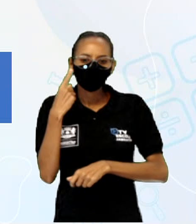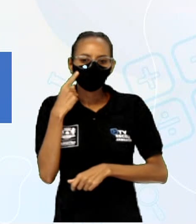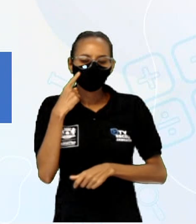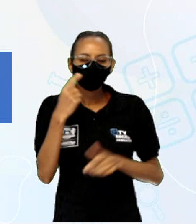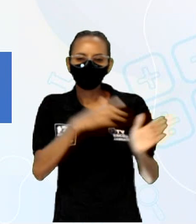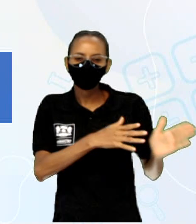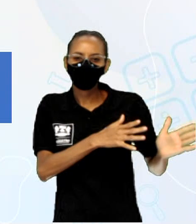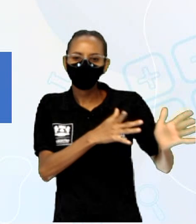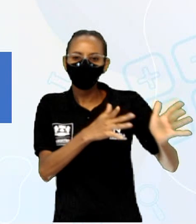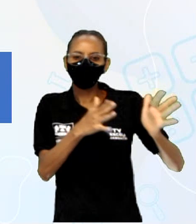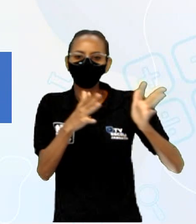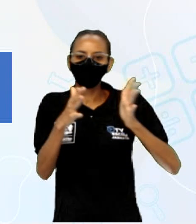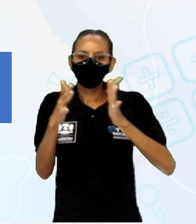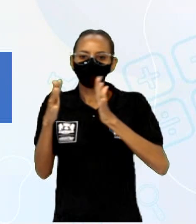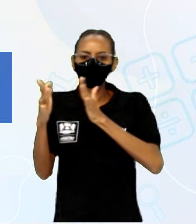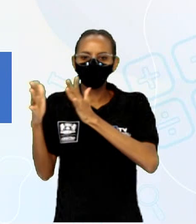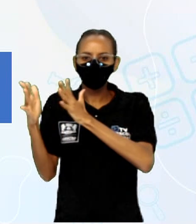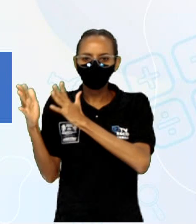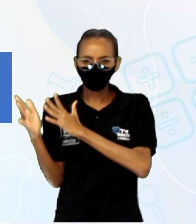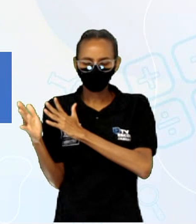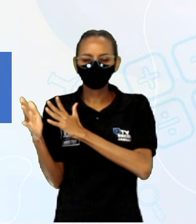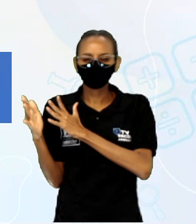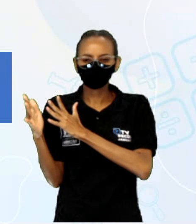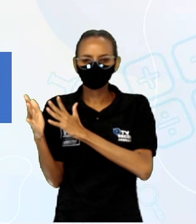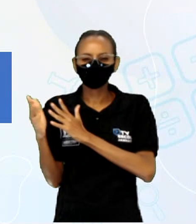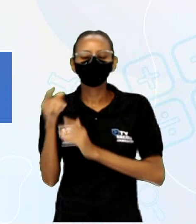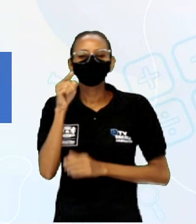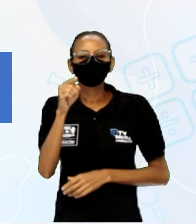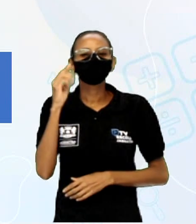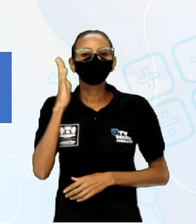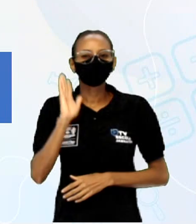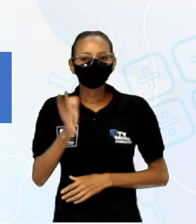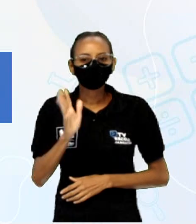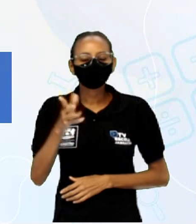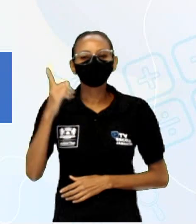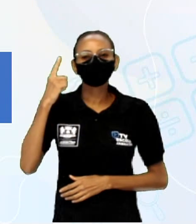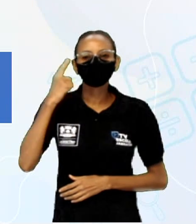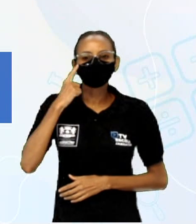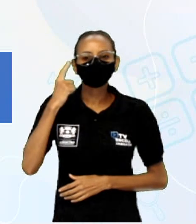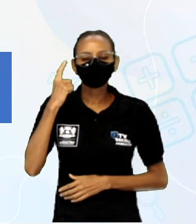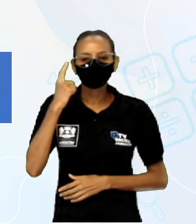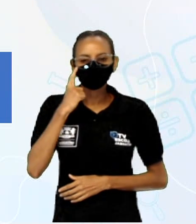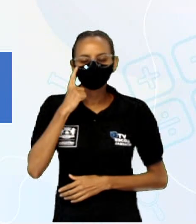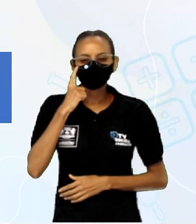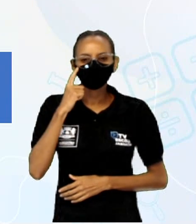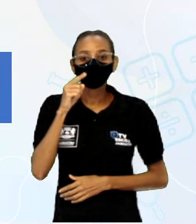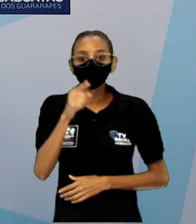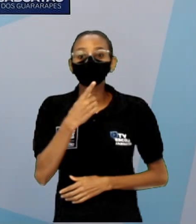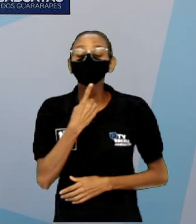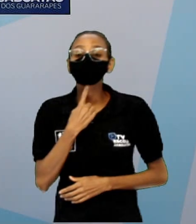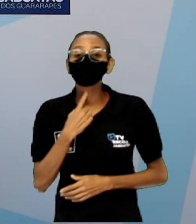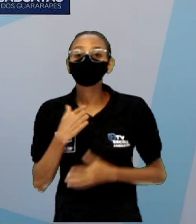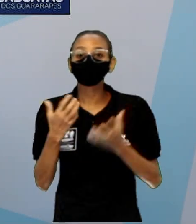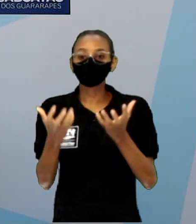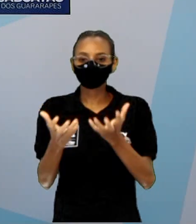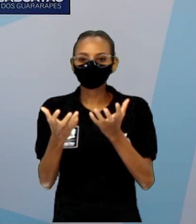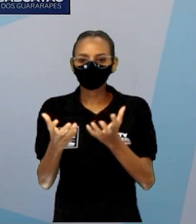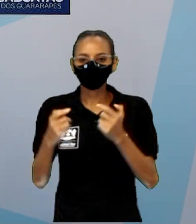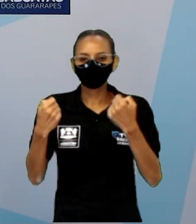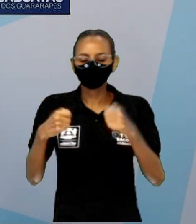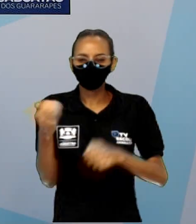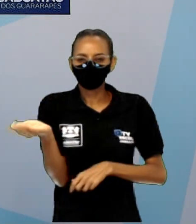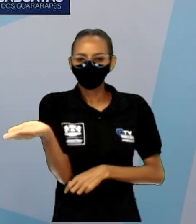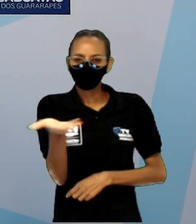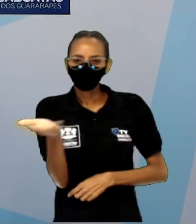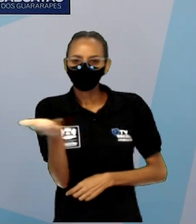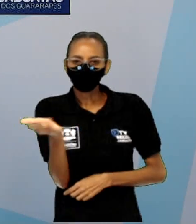tempo a ser realizada aquela atividade. Já pensou em ver algo que você queria naquele momento e eu preciso de velocidade para